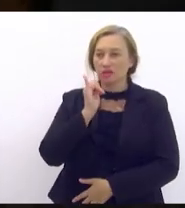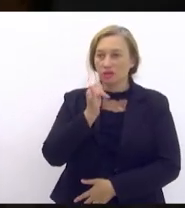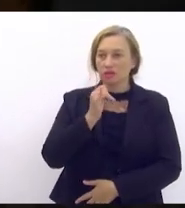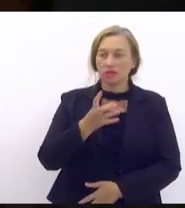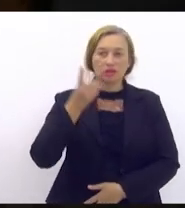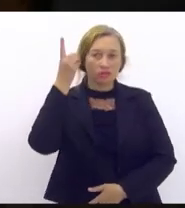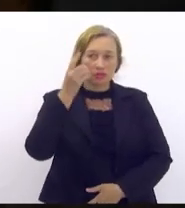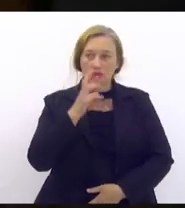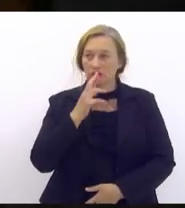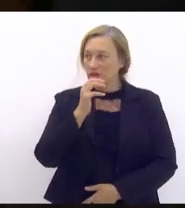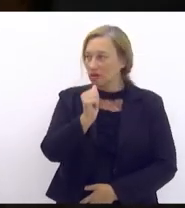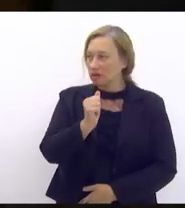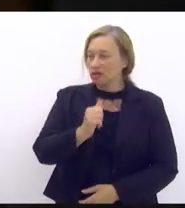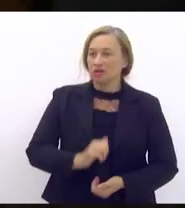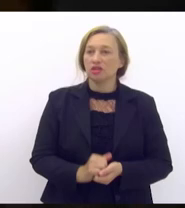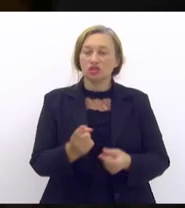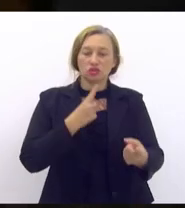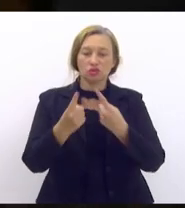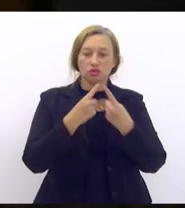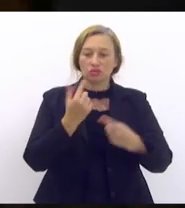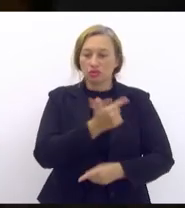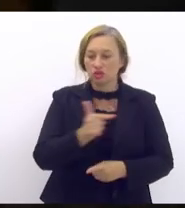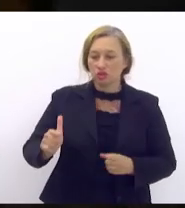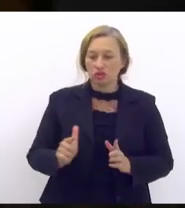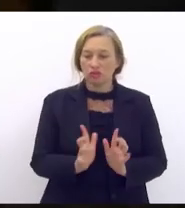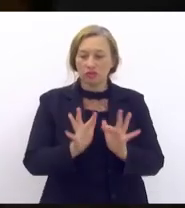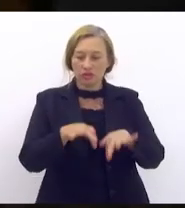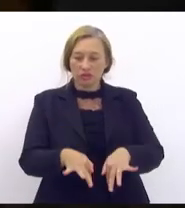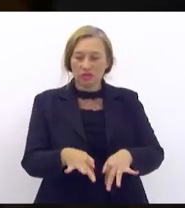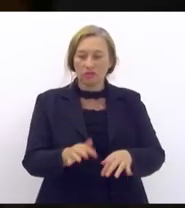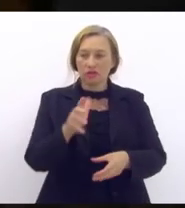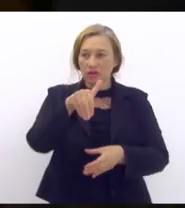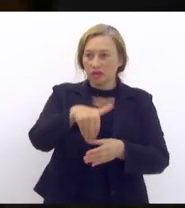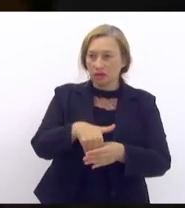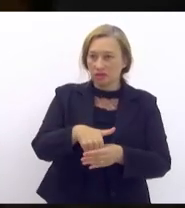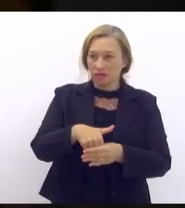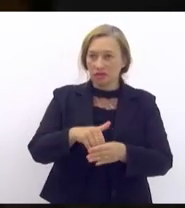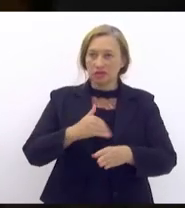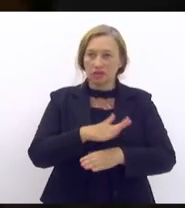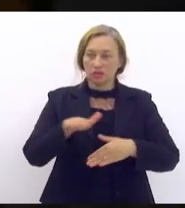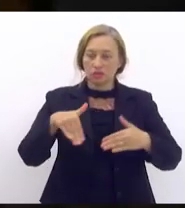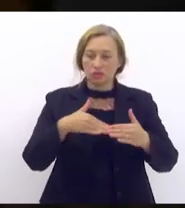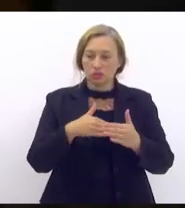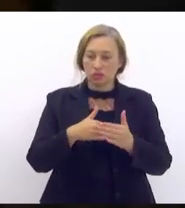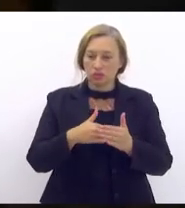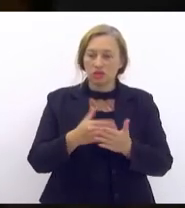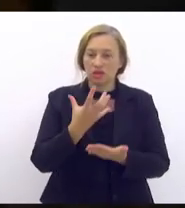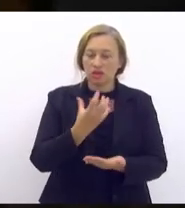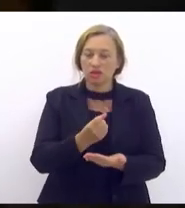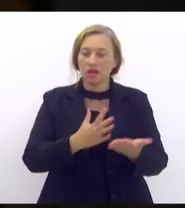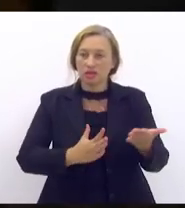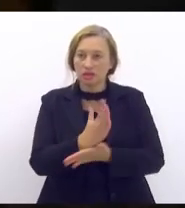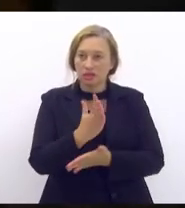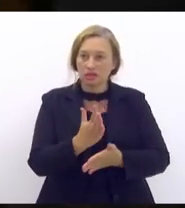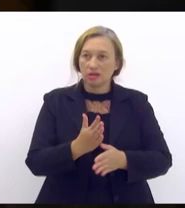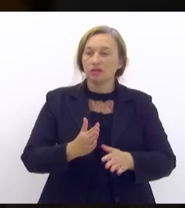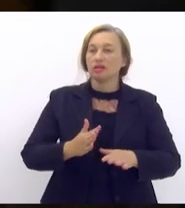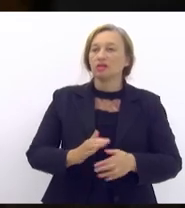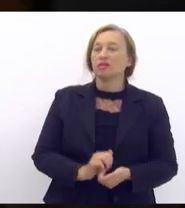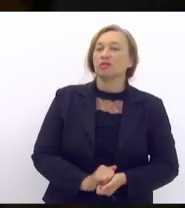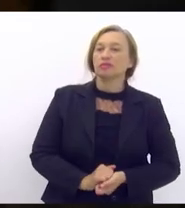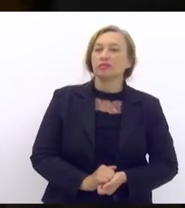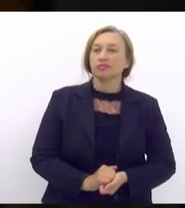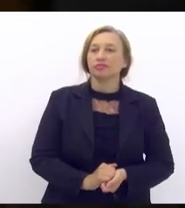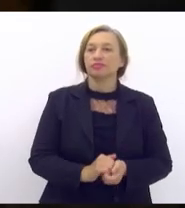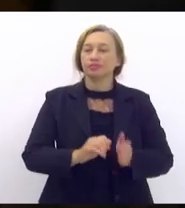Rodrigo Amorim. Em discussão, não havendo quem queira discutir, encerrada a discussão. Em votação, os senhores que aprovam, permaneçam como estão. Aprovado,